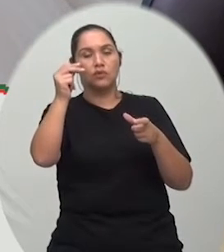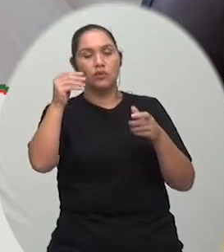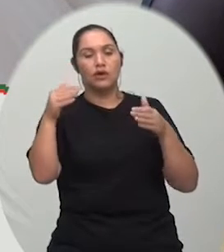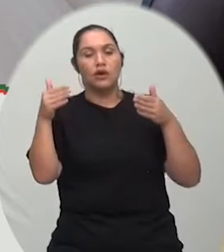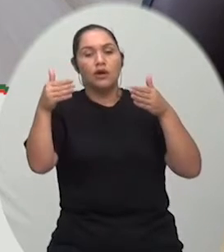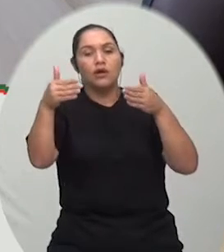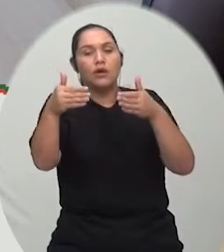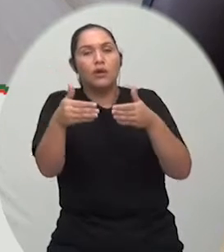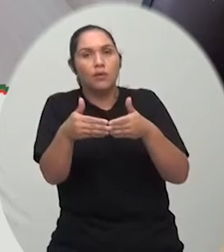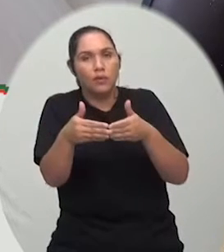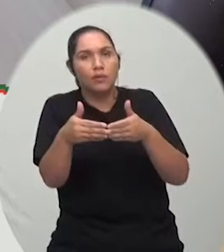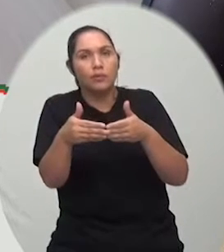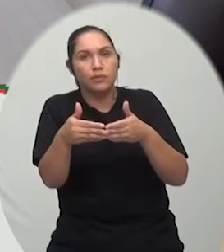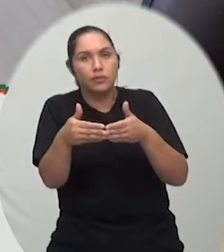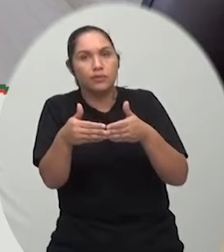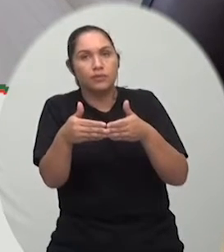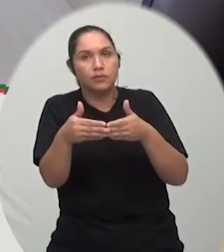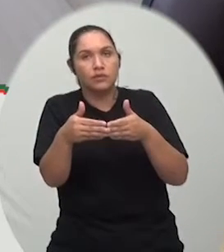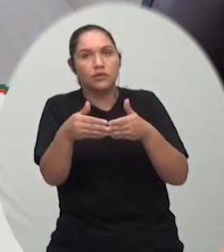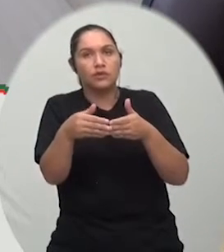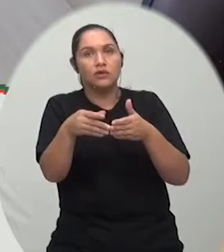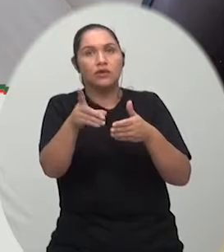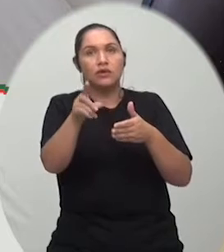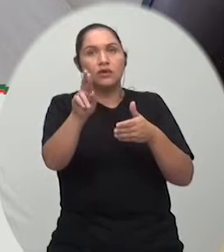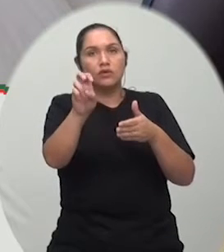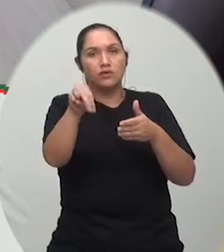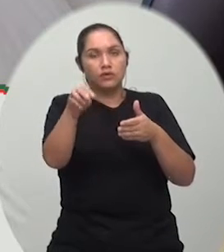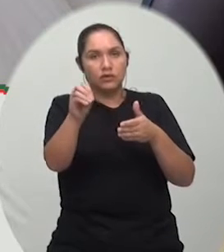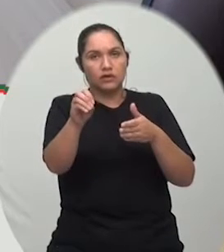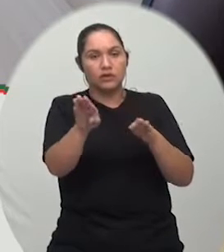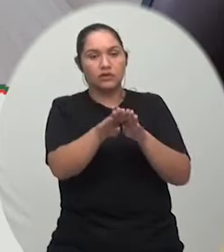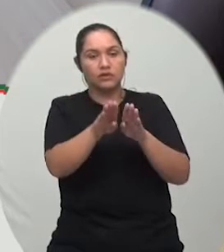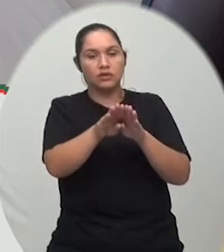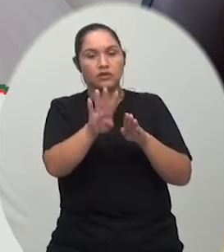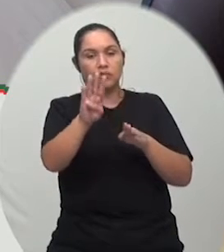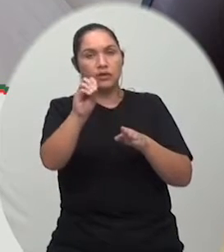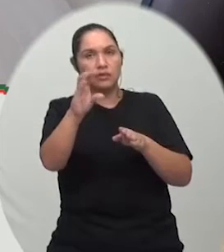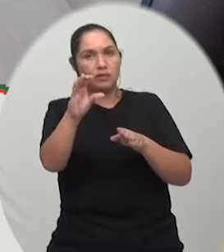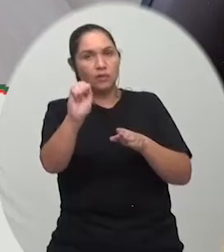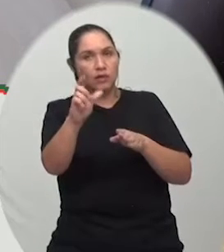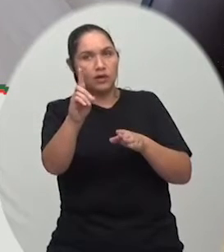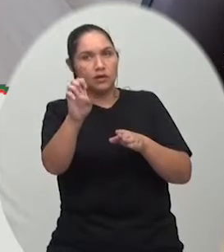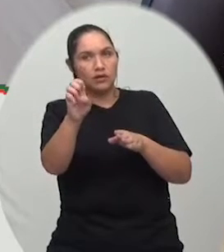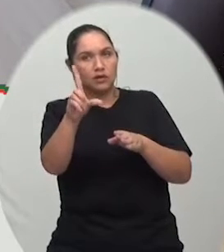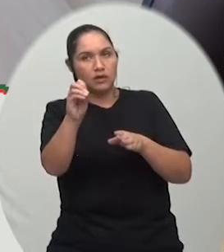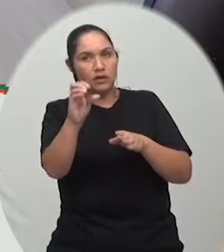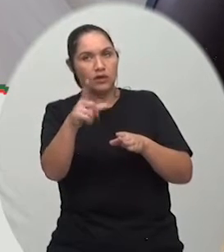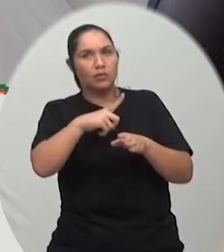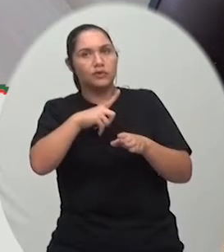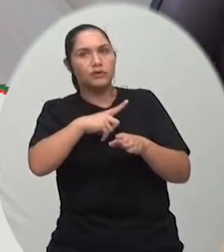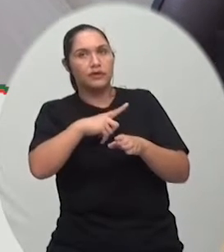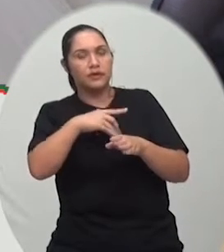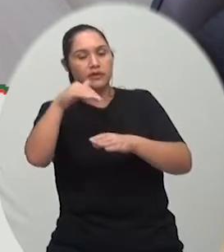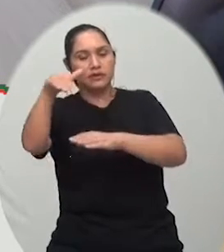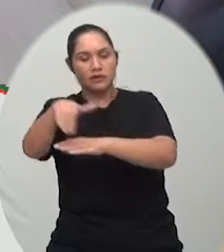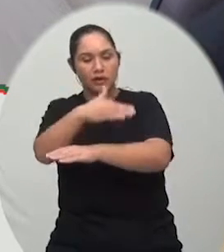prevenção de limpeza do dreno e das bocas de lobo nas seguintes ruas do bairro Vila Manaus. Rua São Sebastião dos